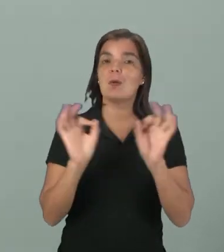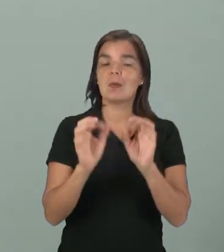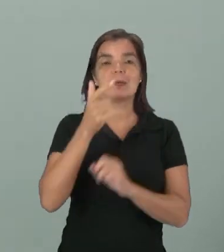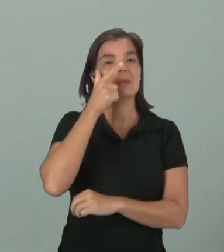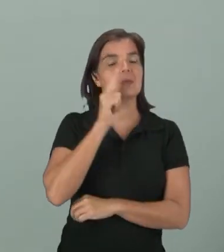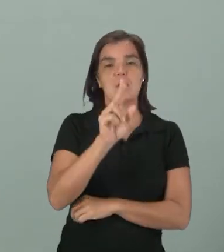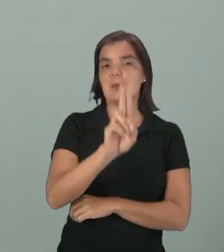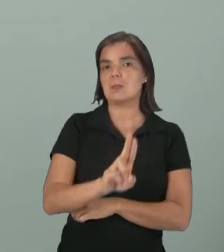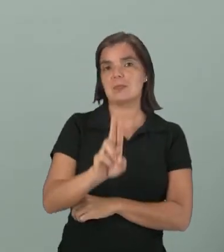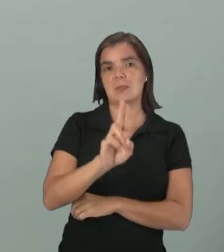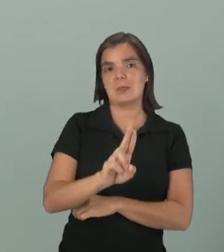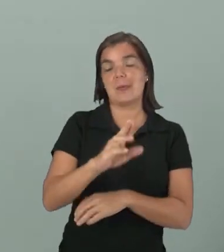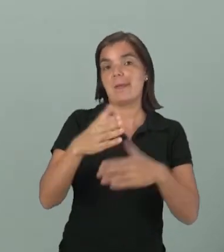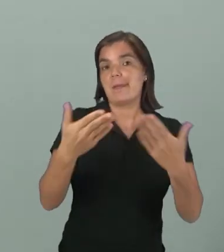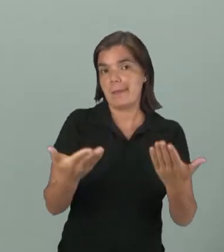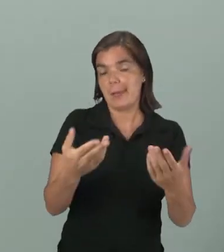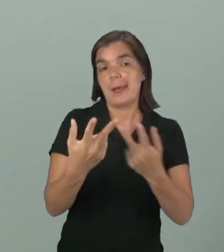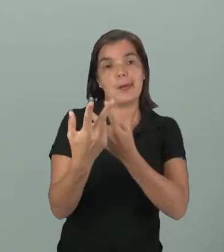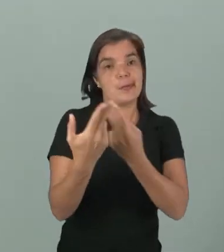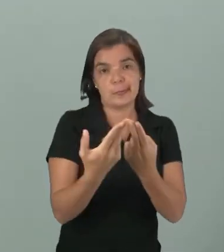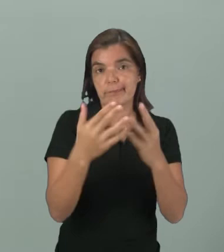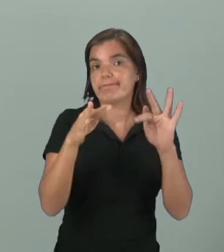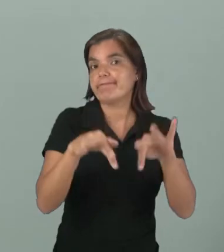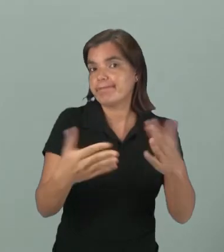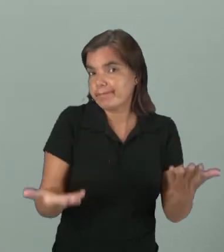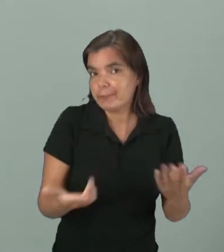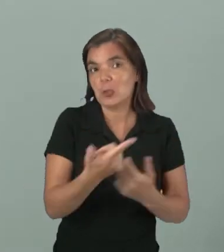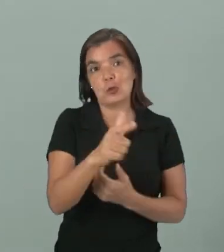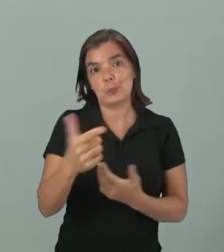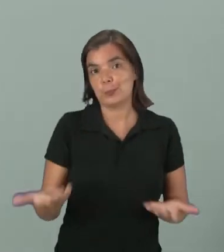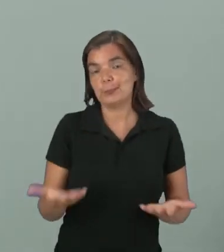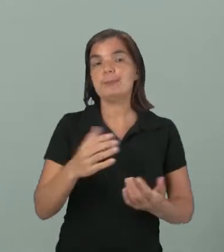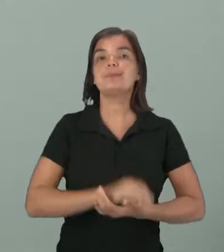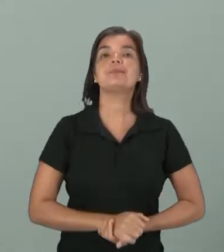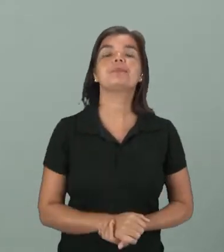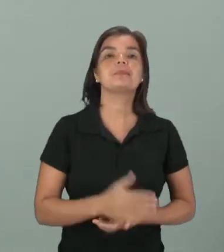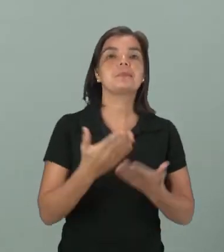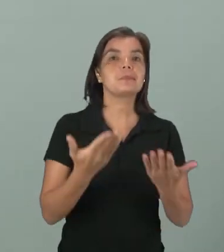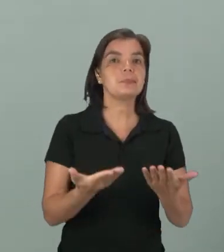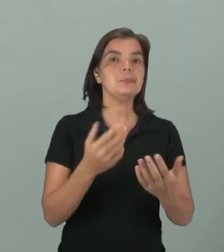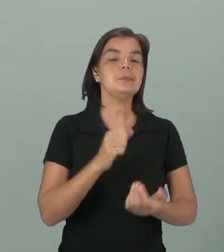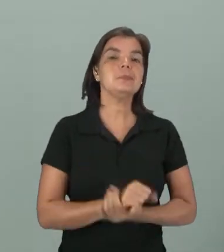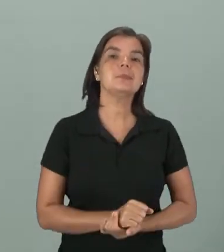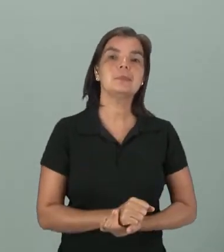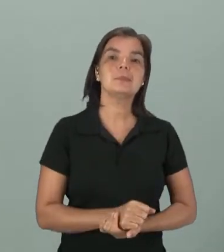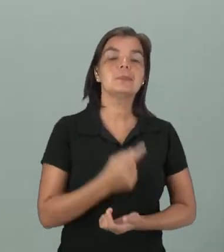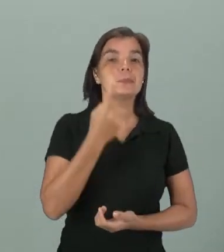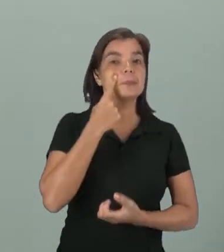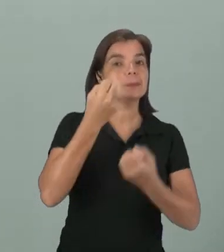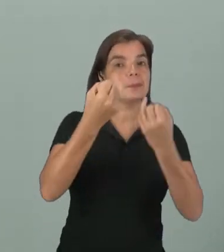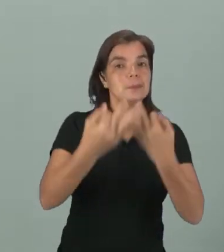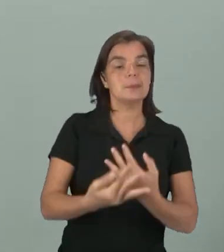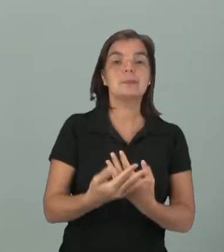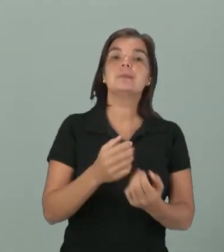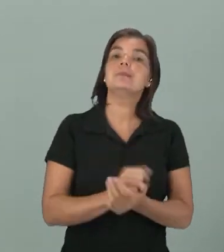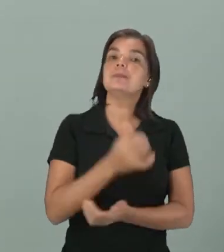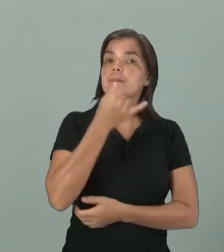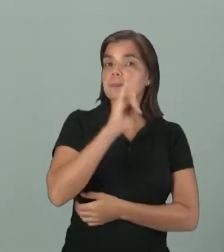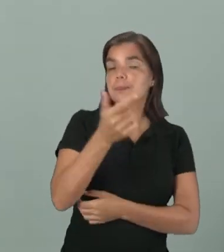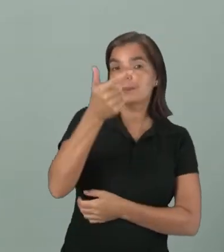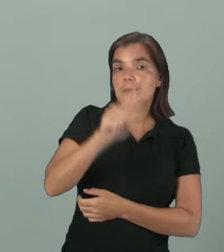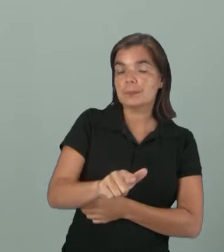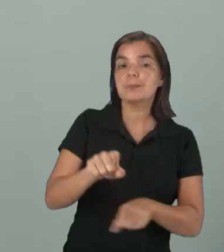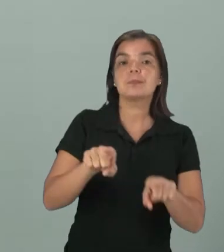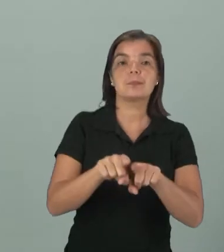você não vai conseguir utilizar. E aí vai ser a mesma coisa que não ter. E aí, quando a gente fala de fontes renováveis, além